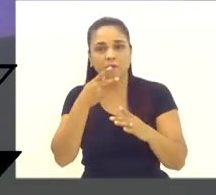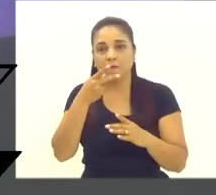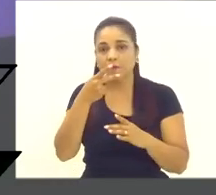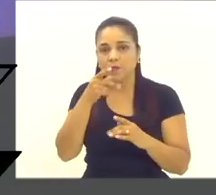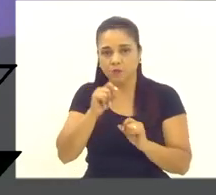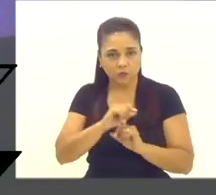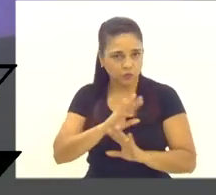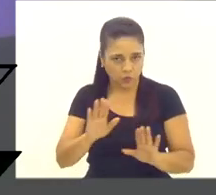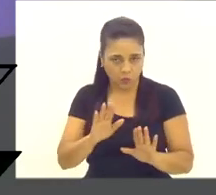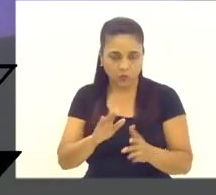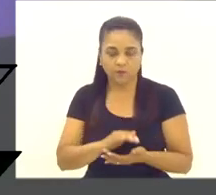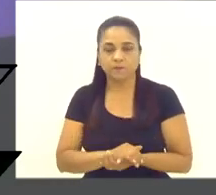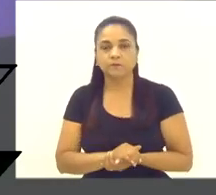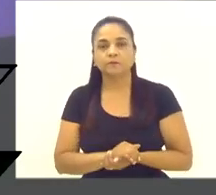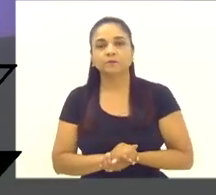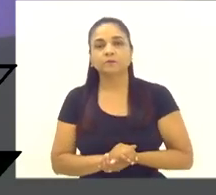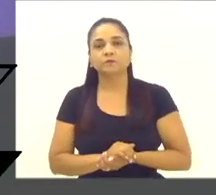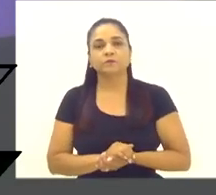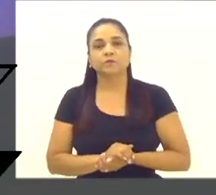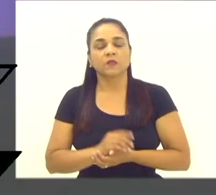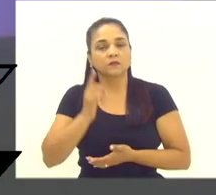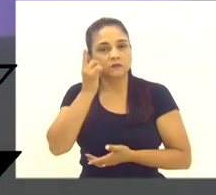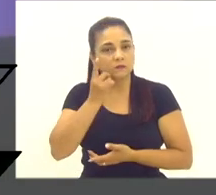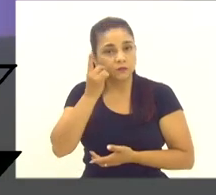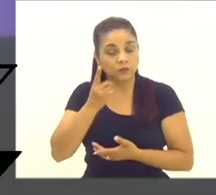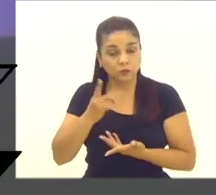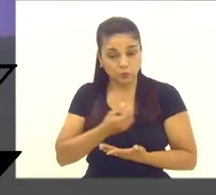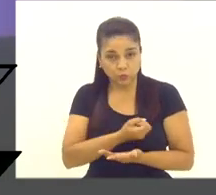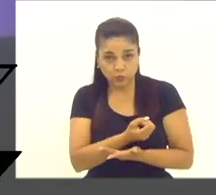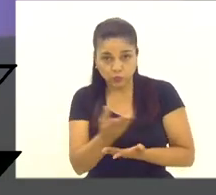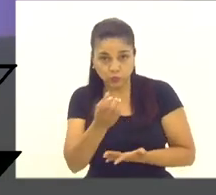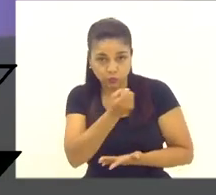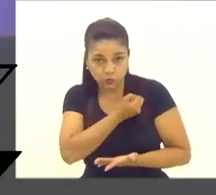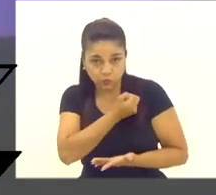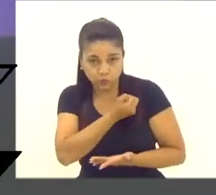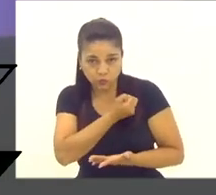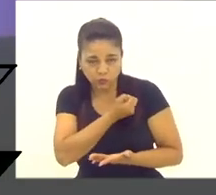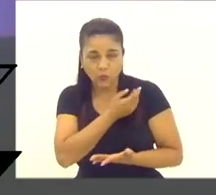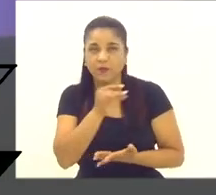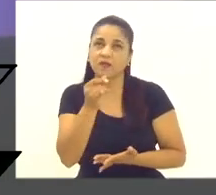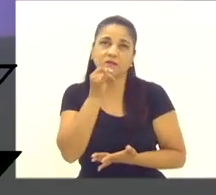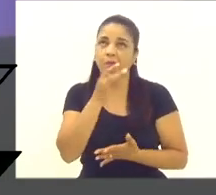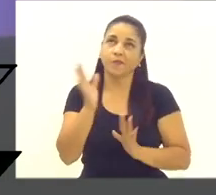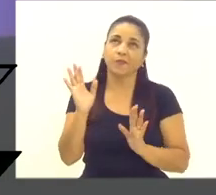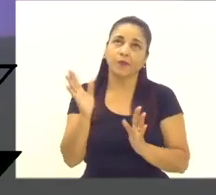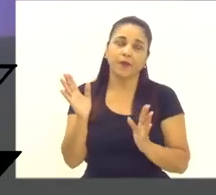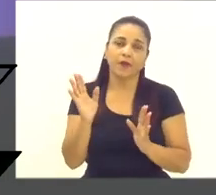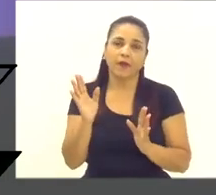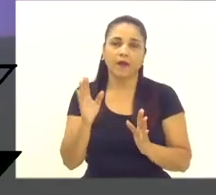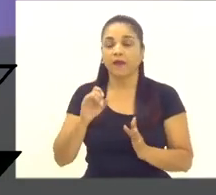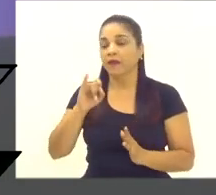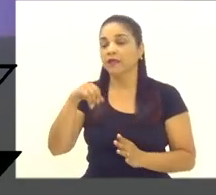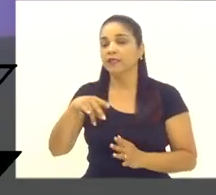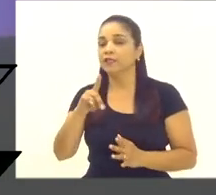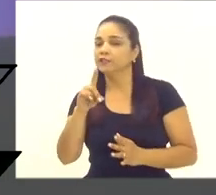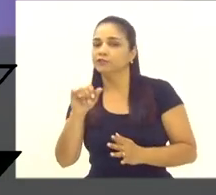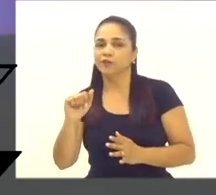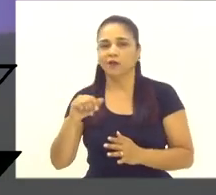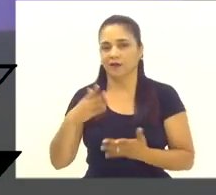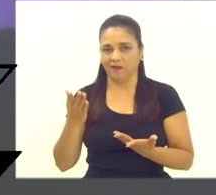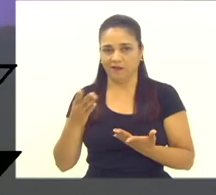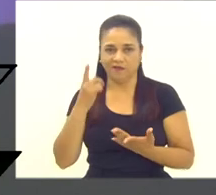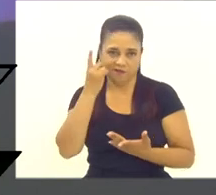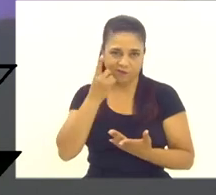e você vê que do número de citações sei lá por exemplo em geral Dani